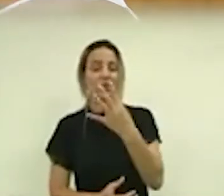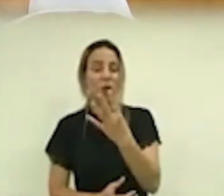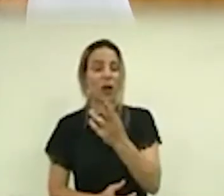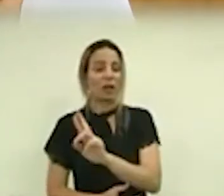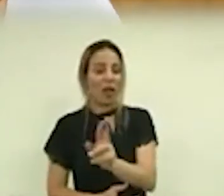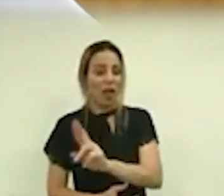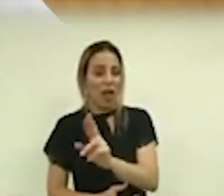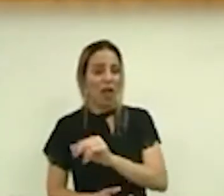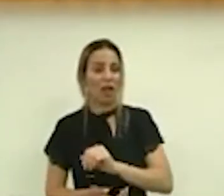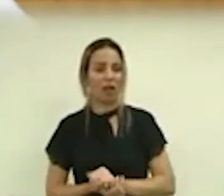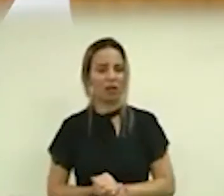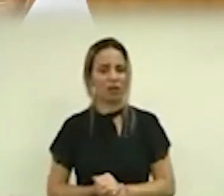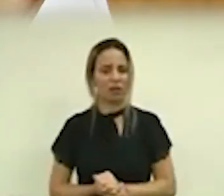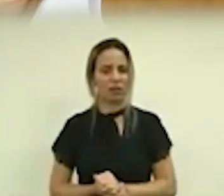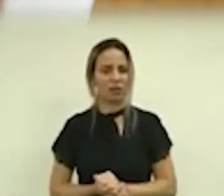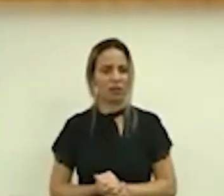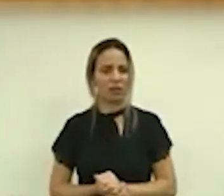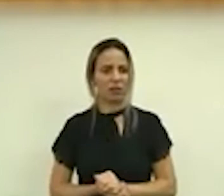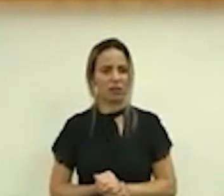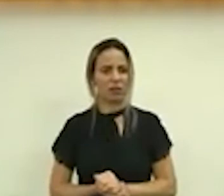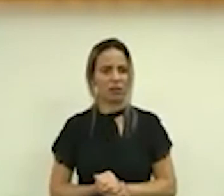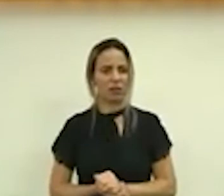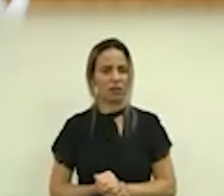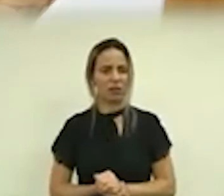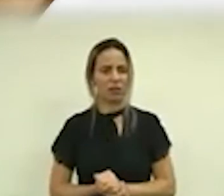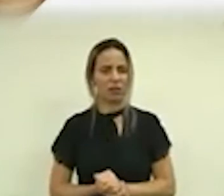R$ 394,76.